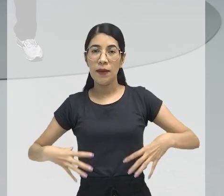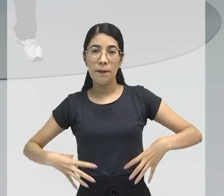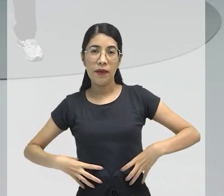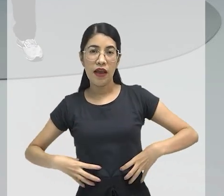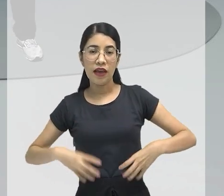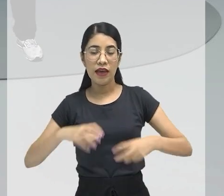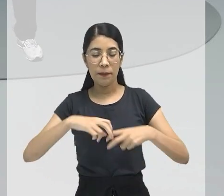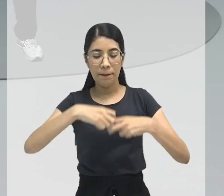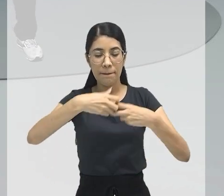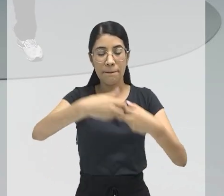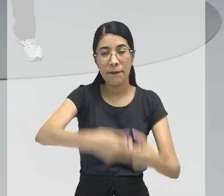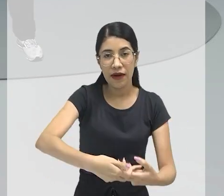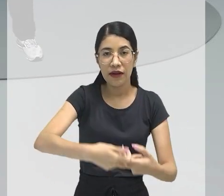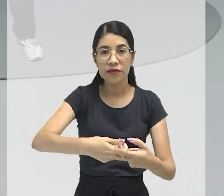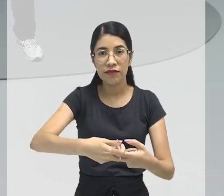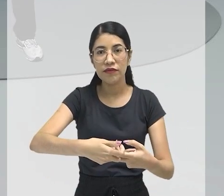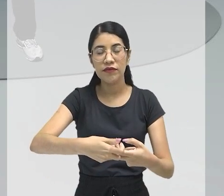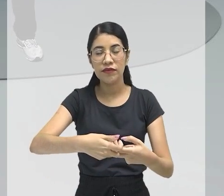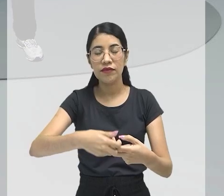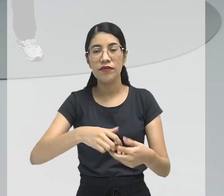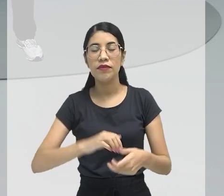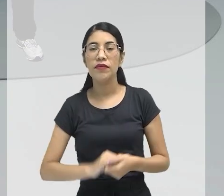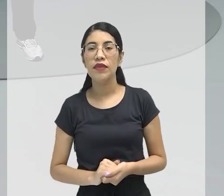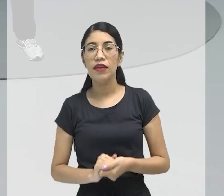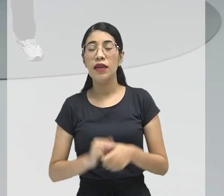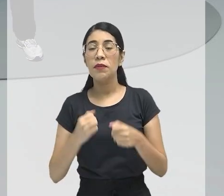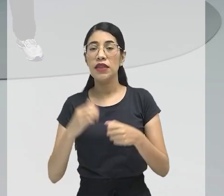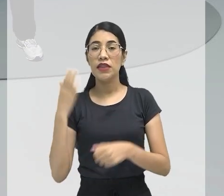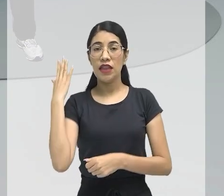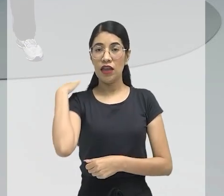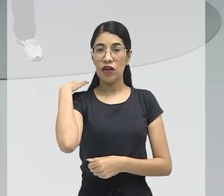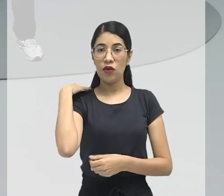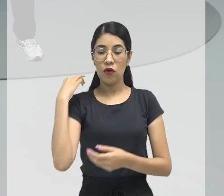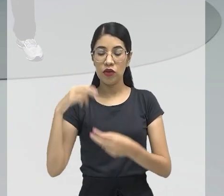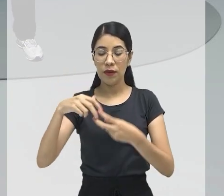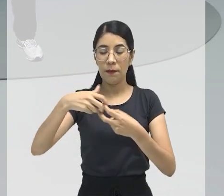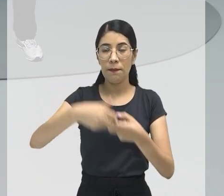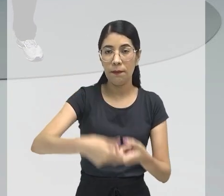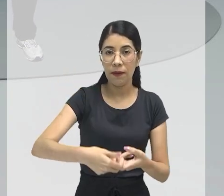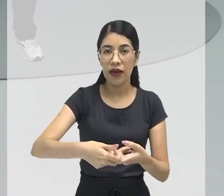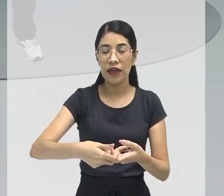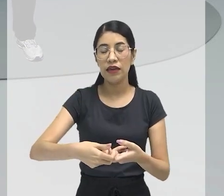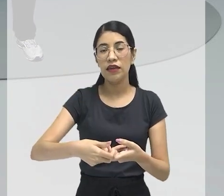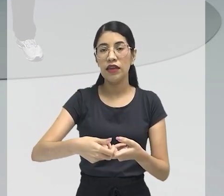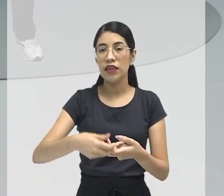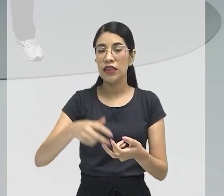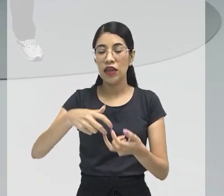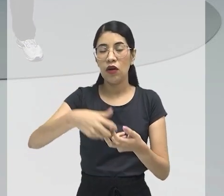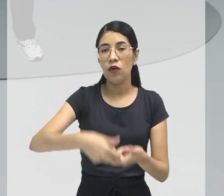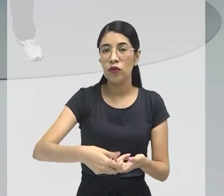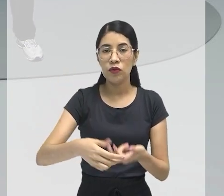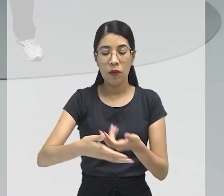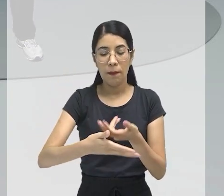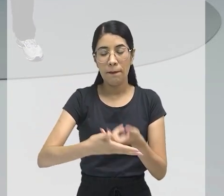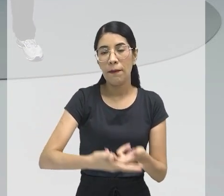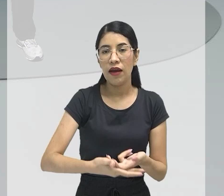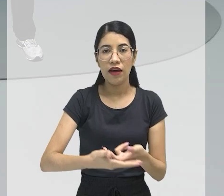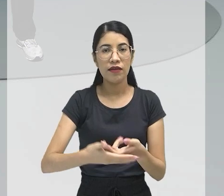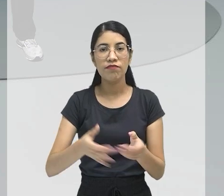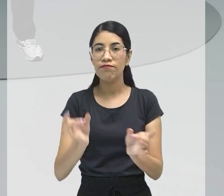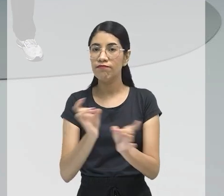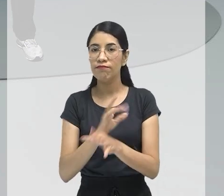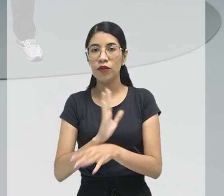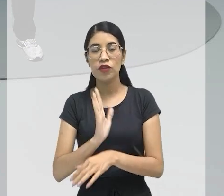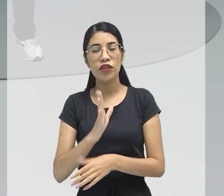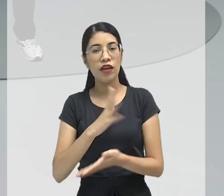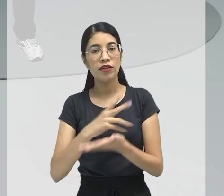e projetar ele ao chão, jogar ele ao chão, e tem que ser de costas. Jogou, encostou, já era.